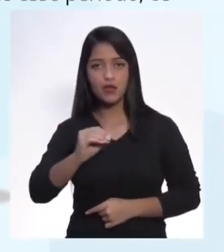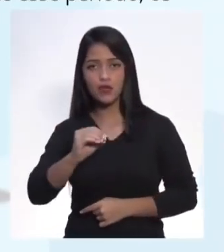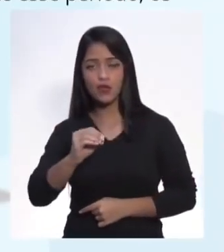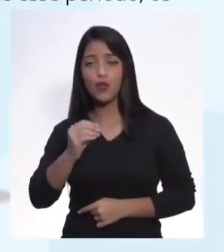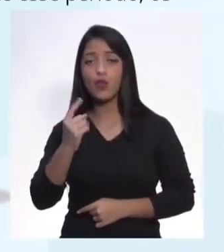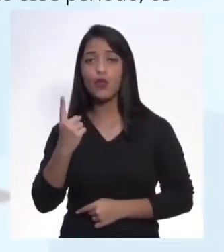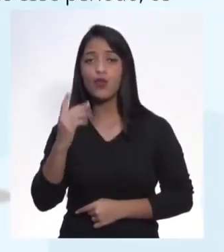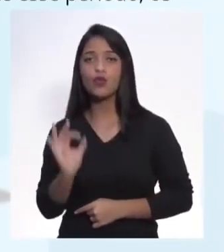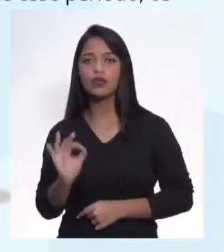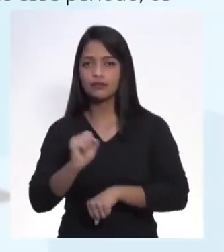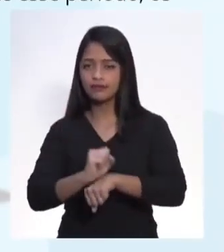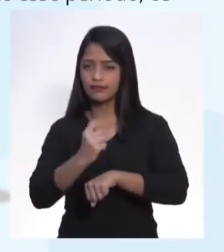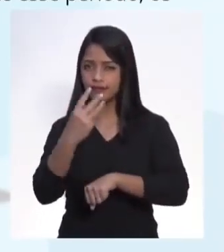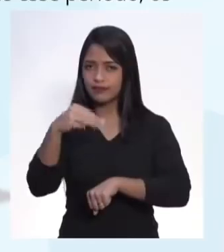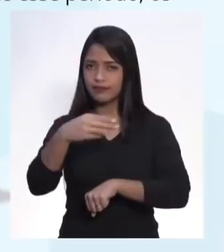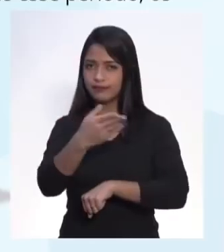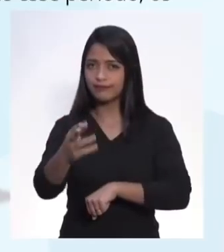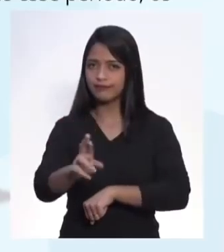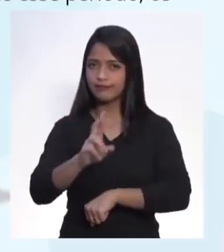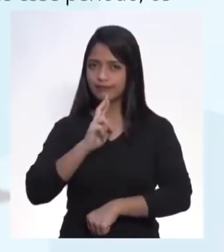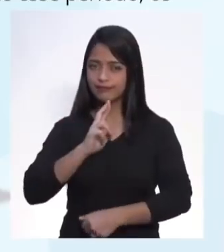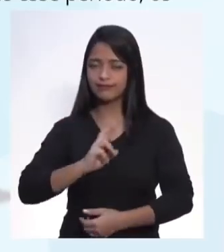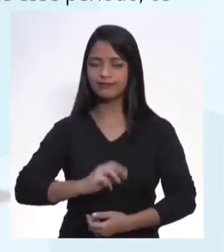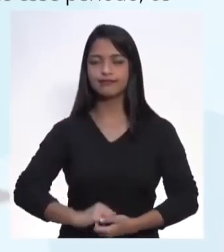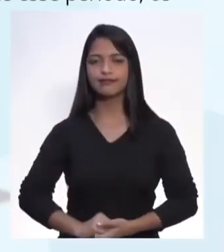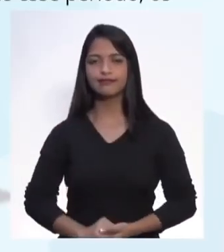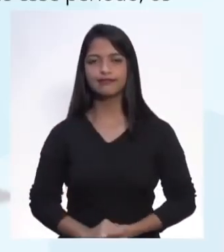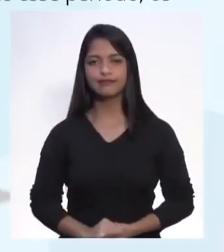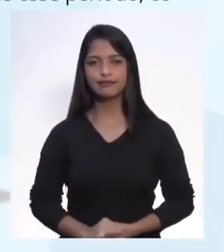Beleza? 3 minutinhos, a gente já retorna.